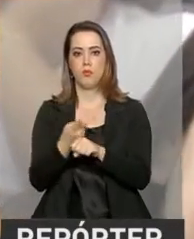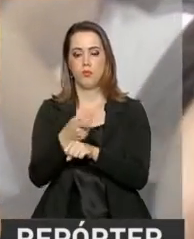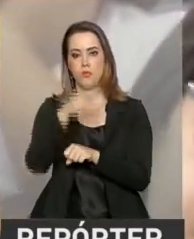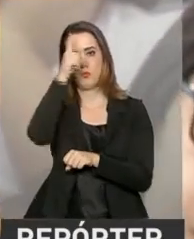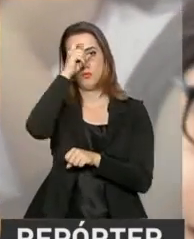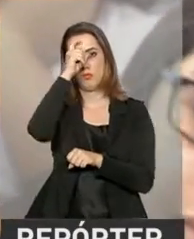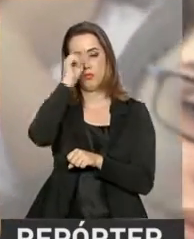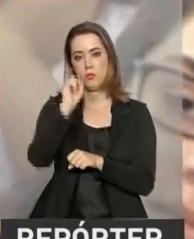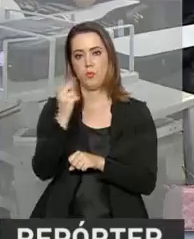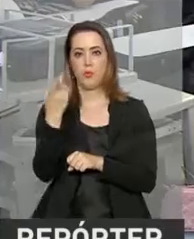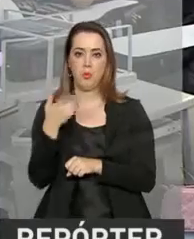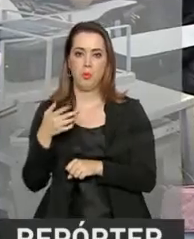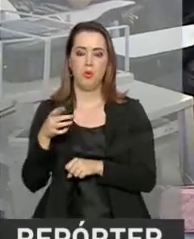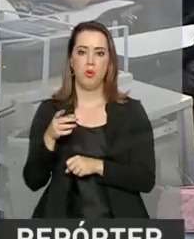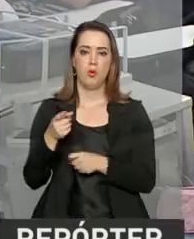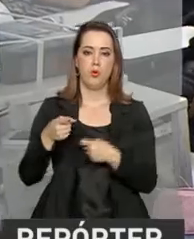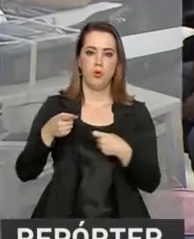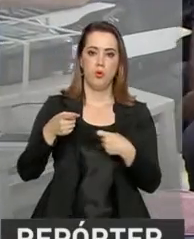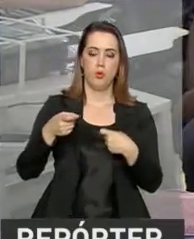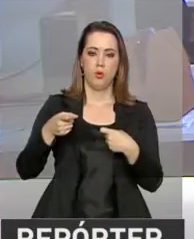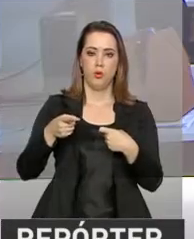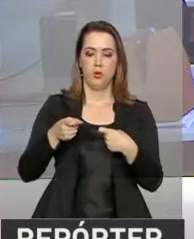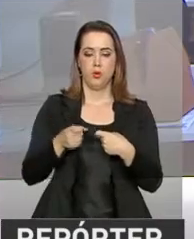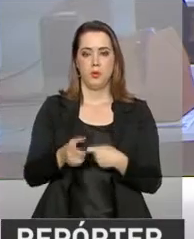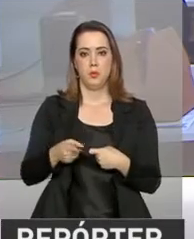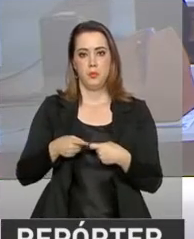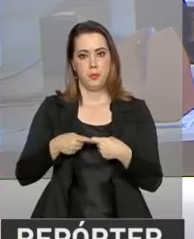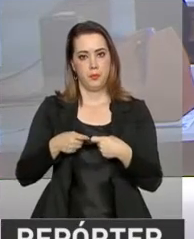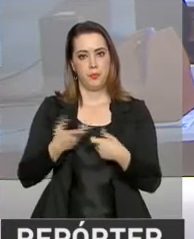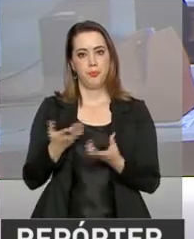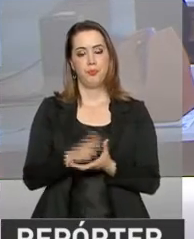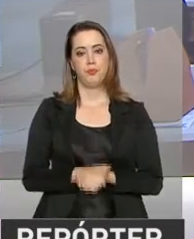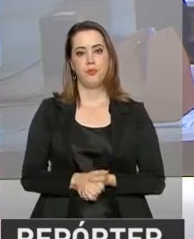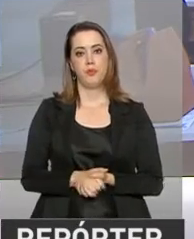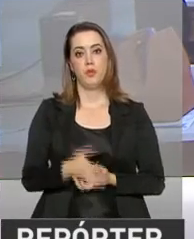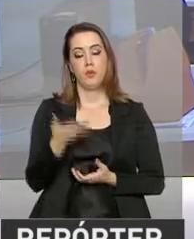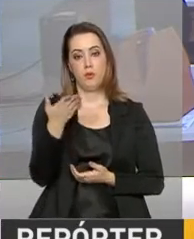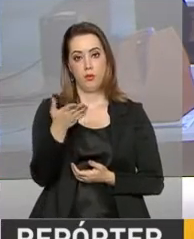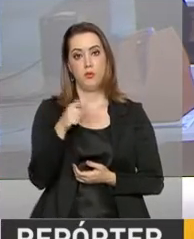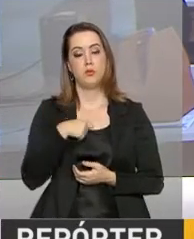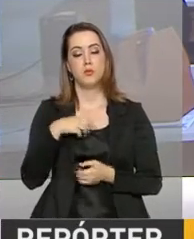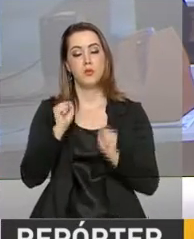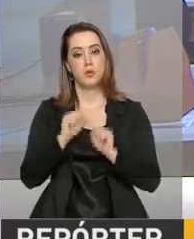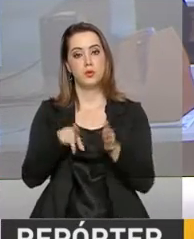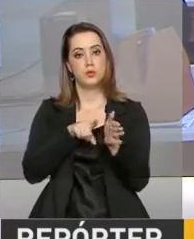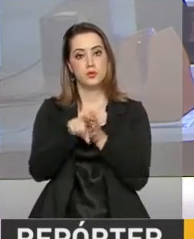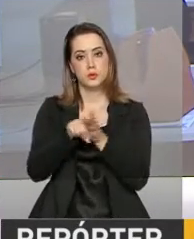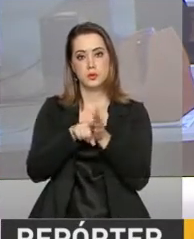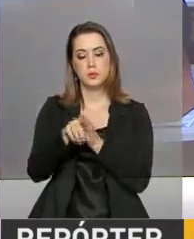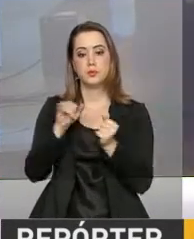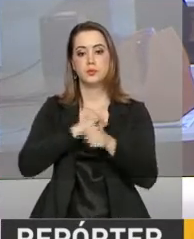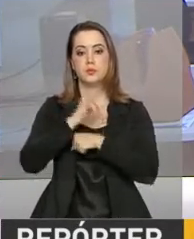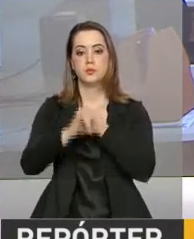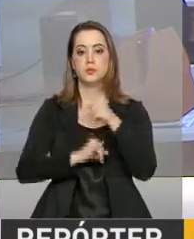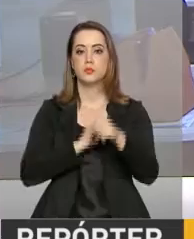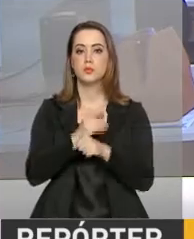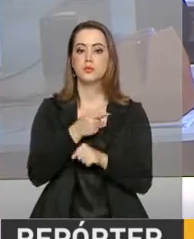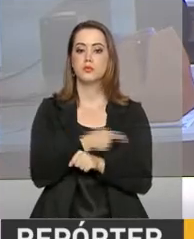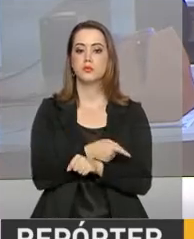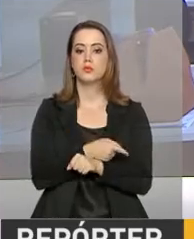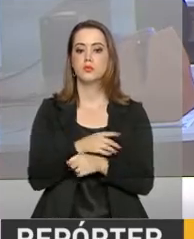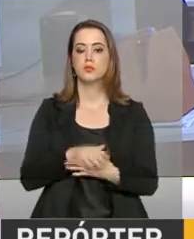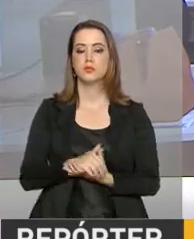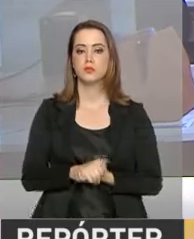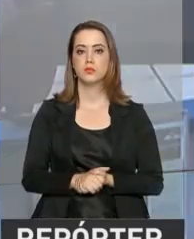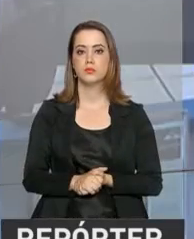15% maior do que em 2012 você pode acessar a pesquisa completa no site do ibge é que aparece na